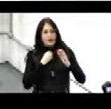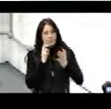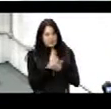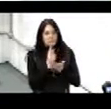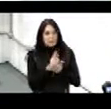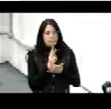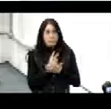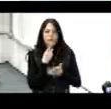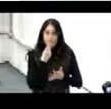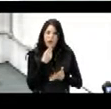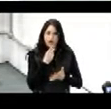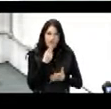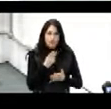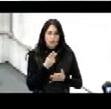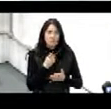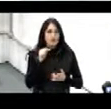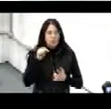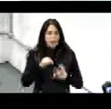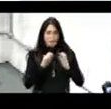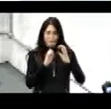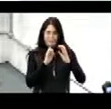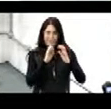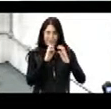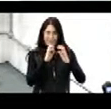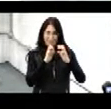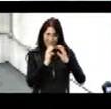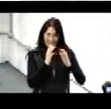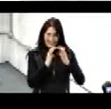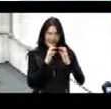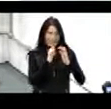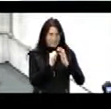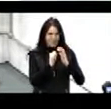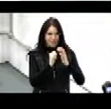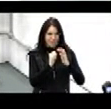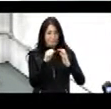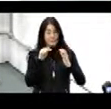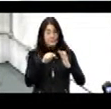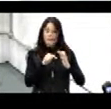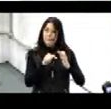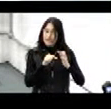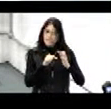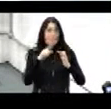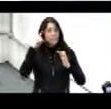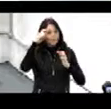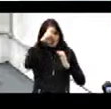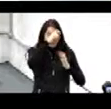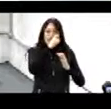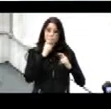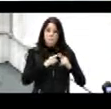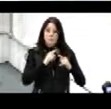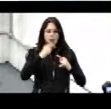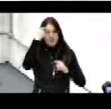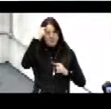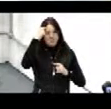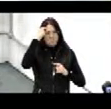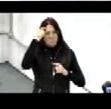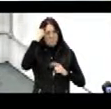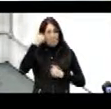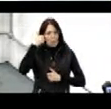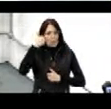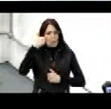piores limitações, no sentido do que o nosso corpo não obedece ao nosso intelecto, que